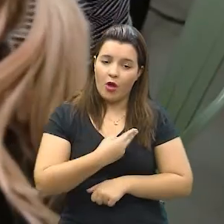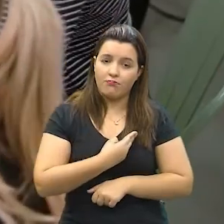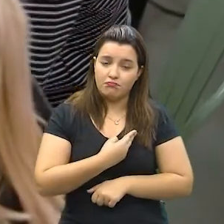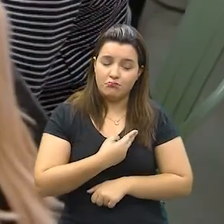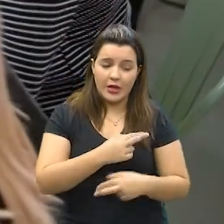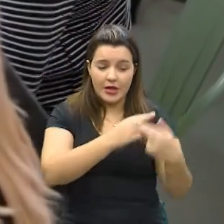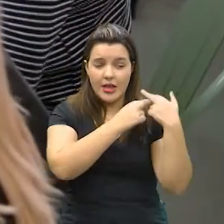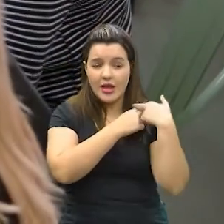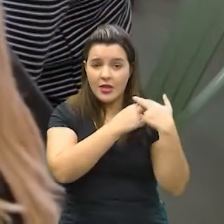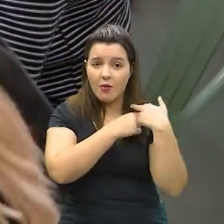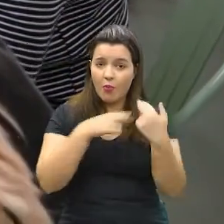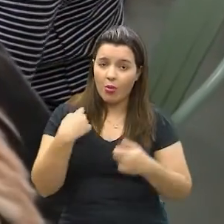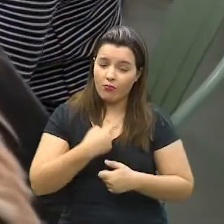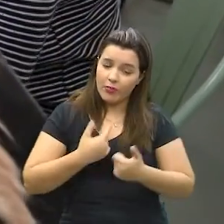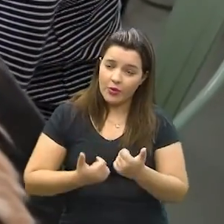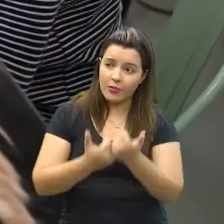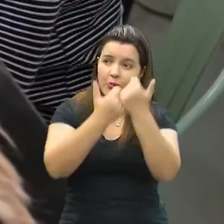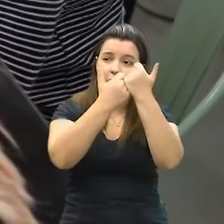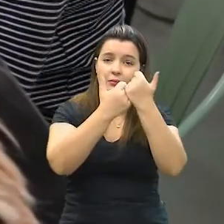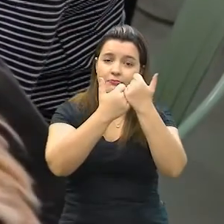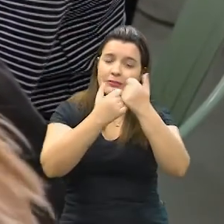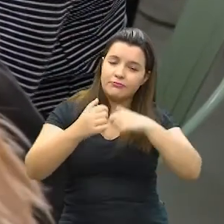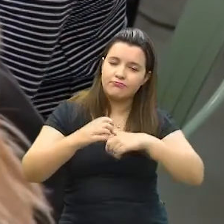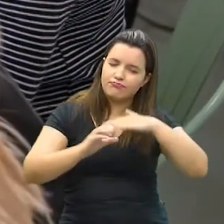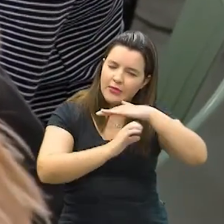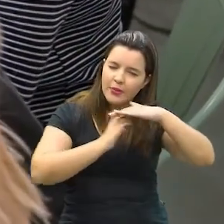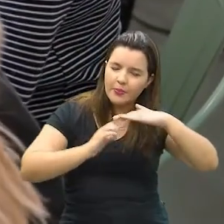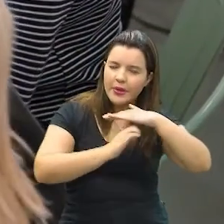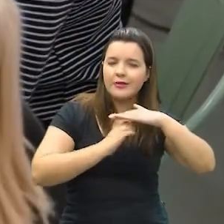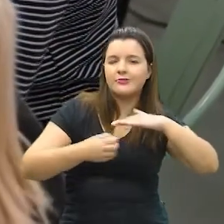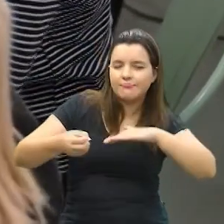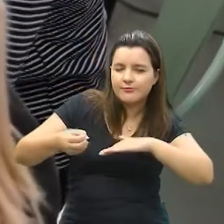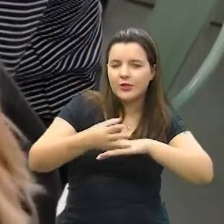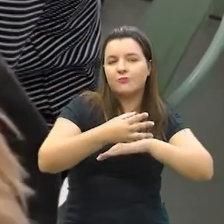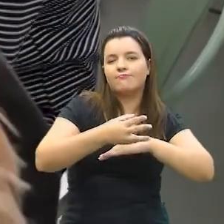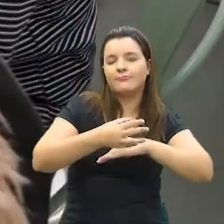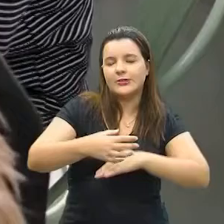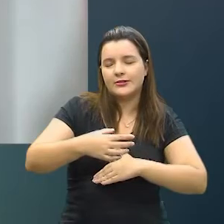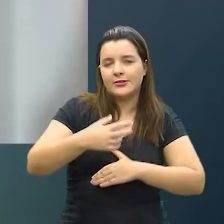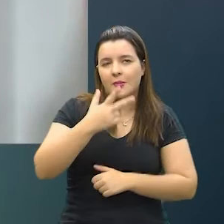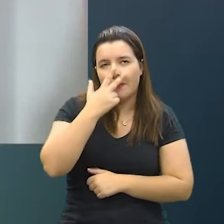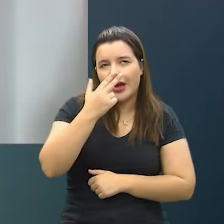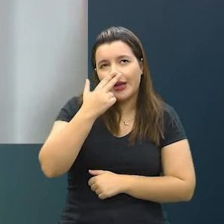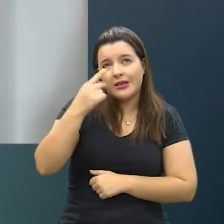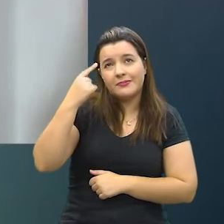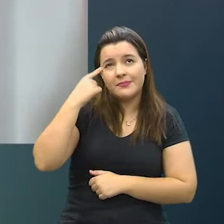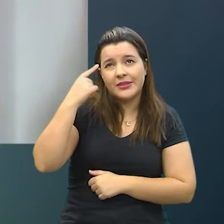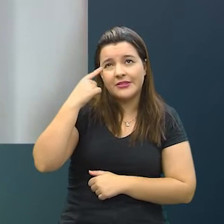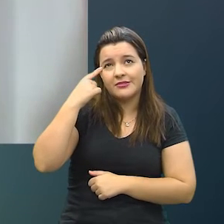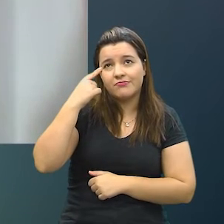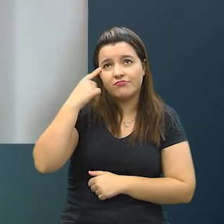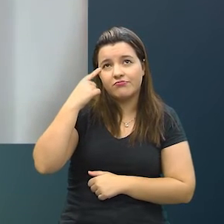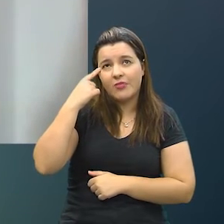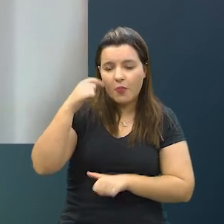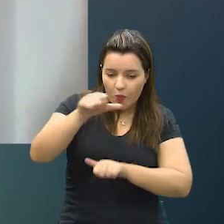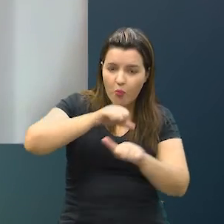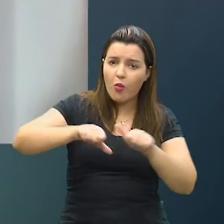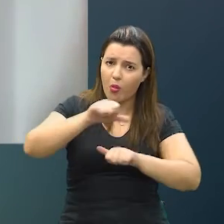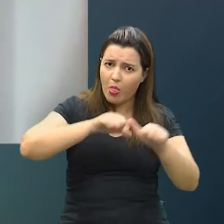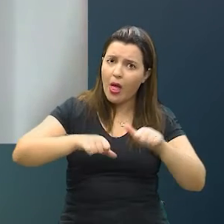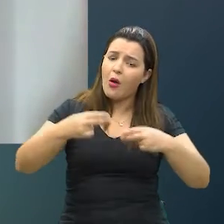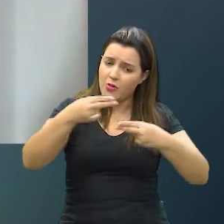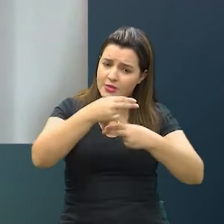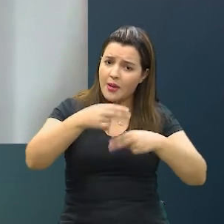enquanto apoiador dos pequenos negócios, né? A gente teve também assim que se virar bastante porque boa parte do que